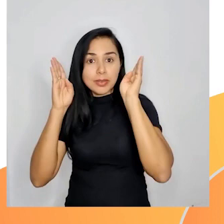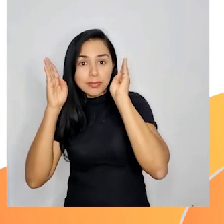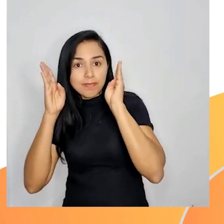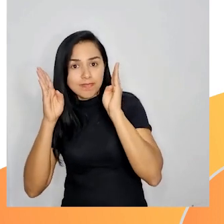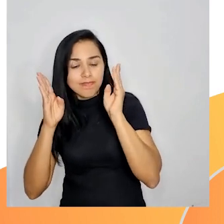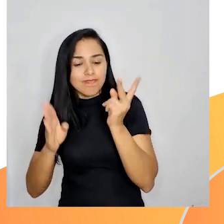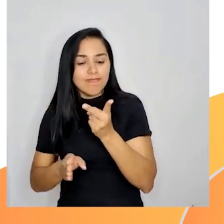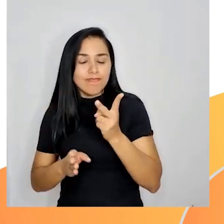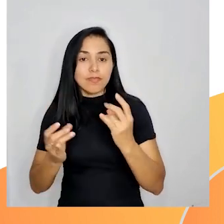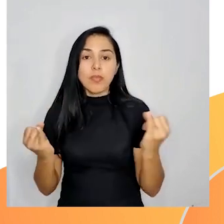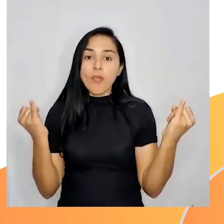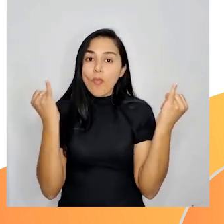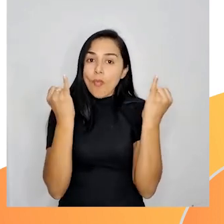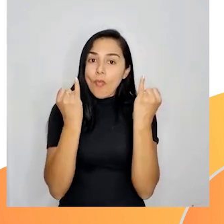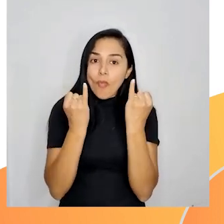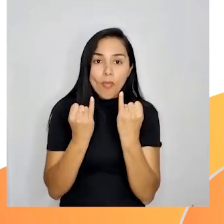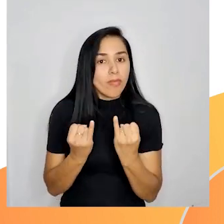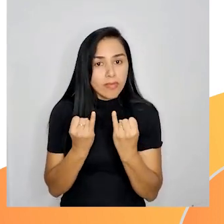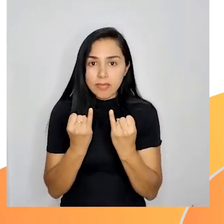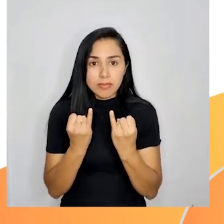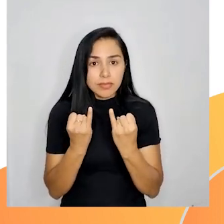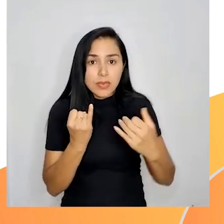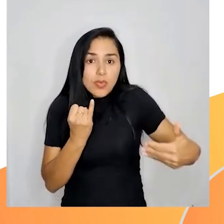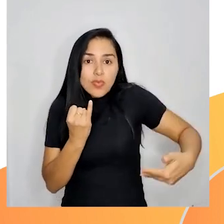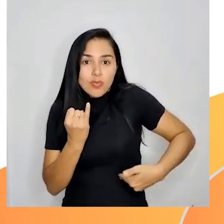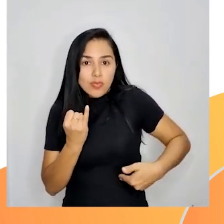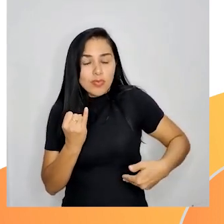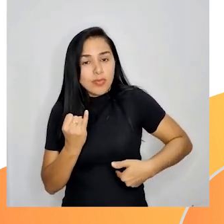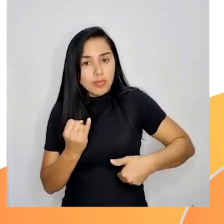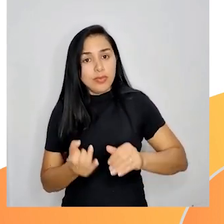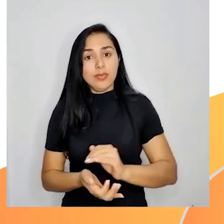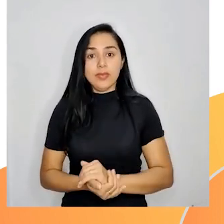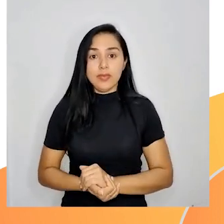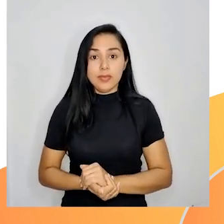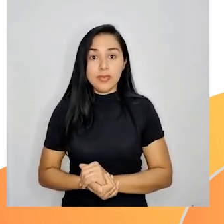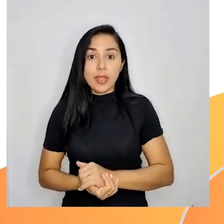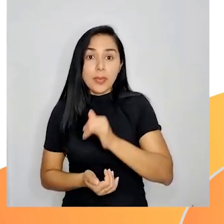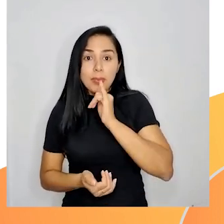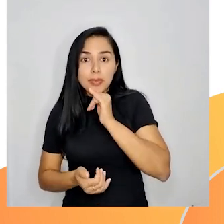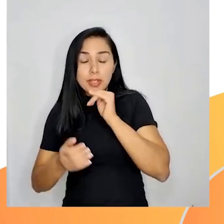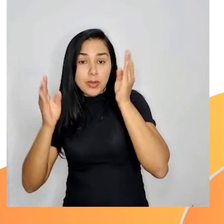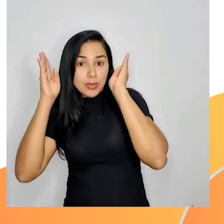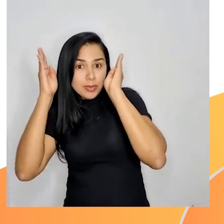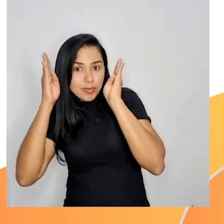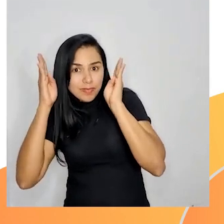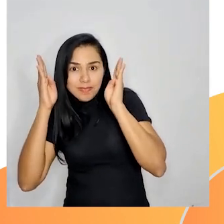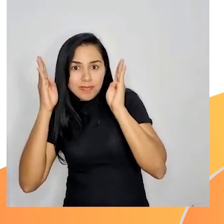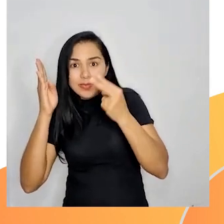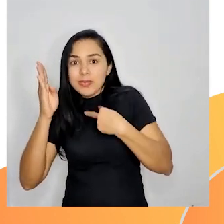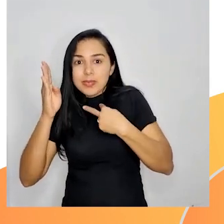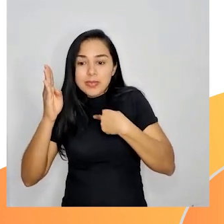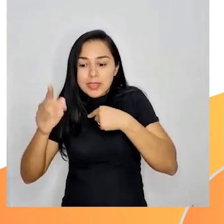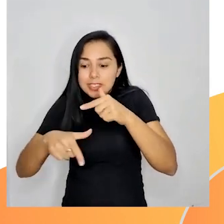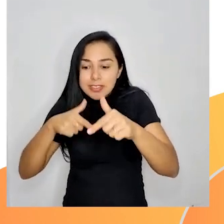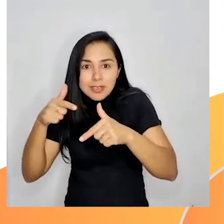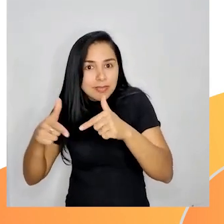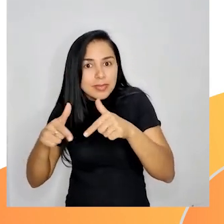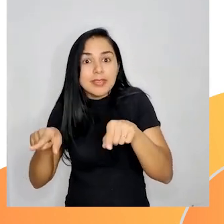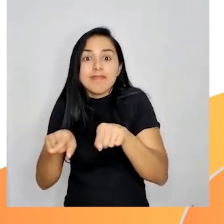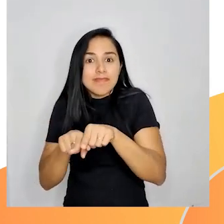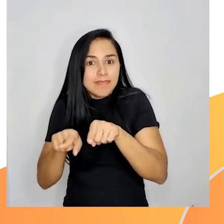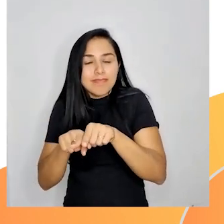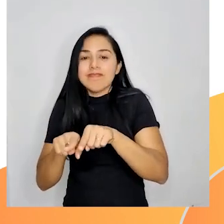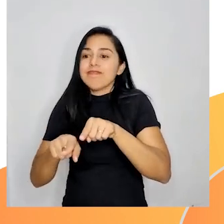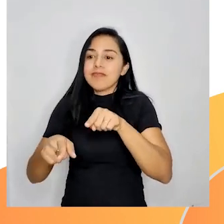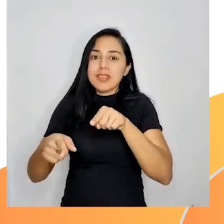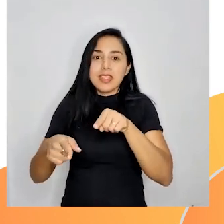estão. Os burros não poderiam estar sendo escravizados numa situação de